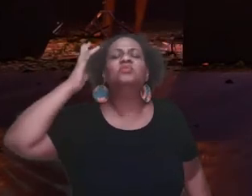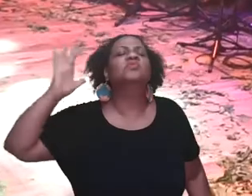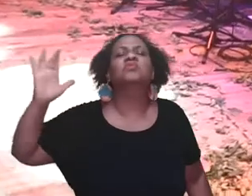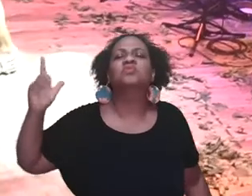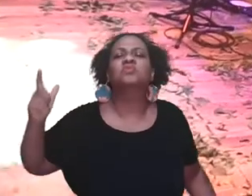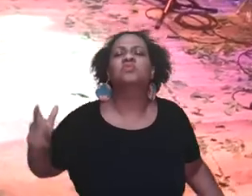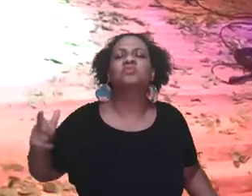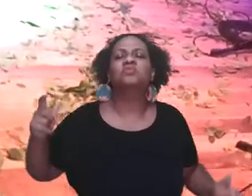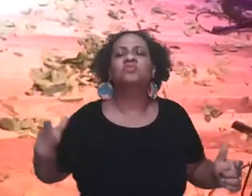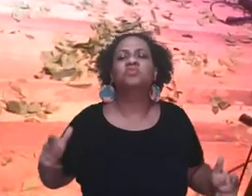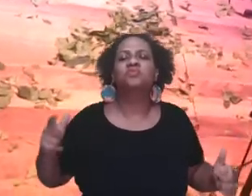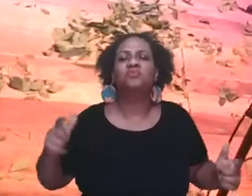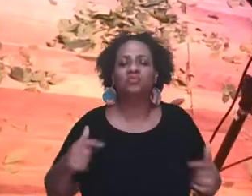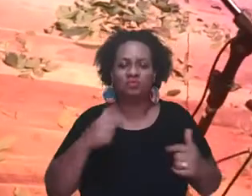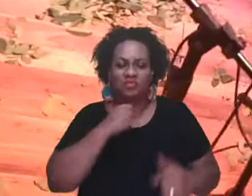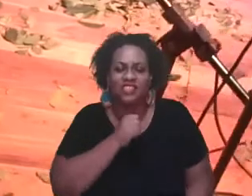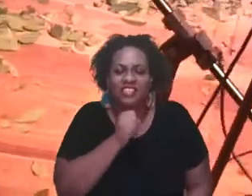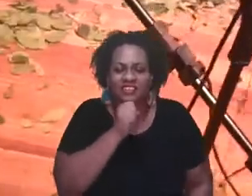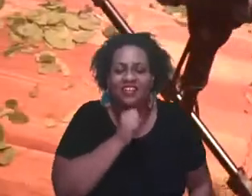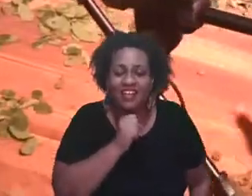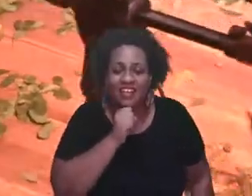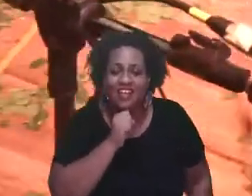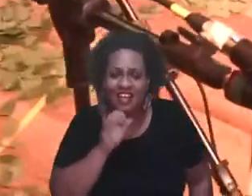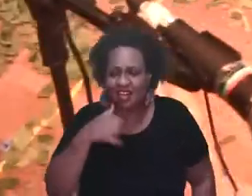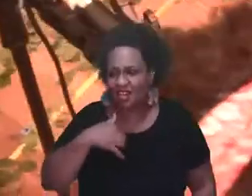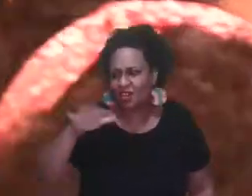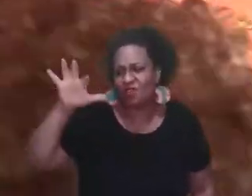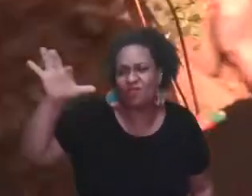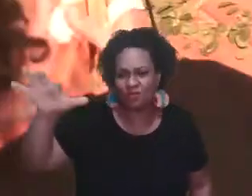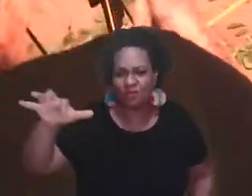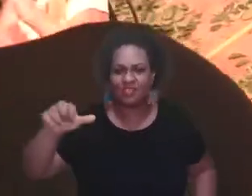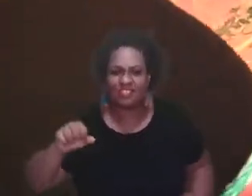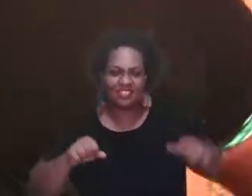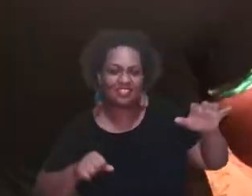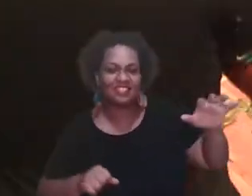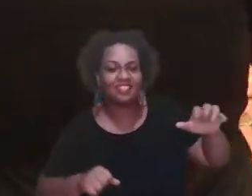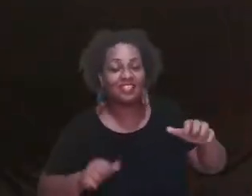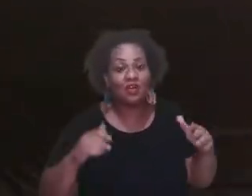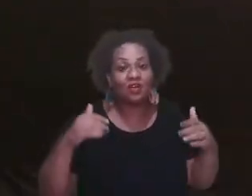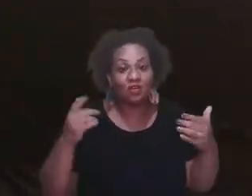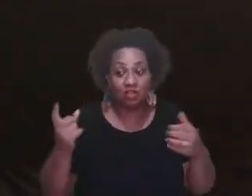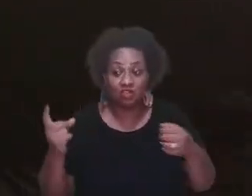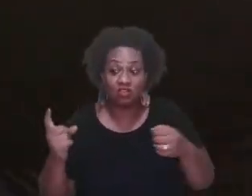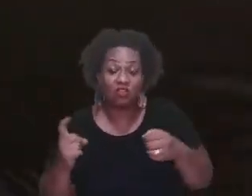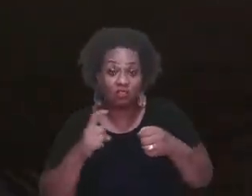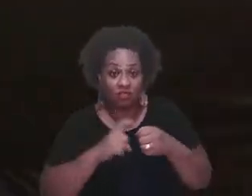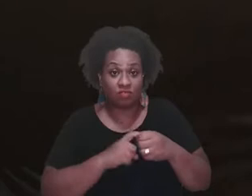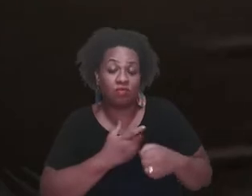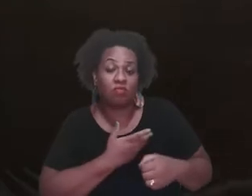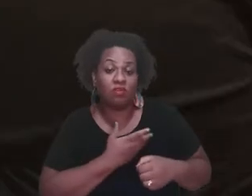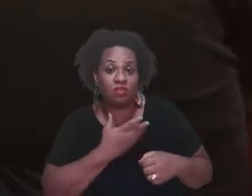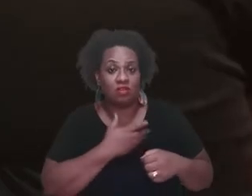de onde aí a minha velhinha muito tempo eu vou buscar Maria mandou botar